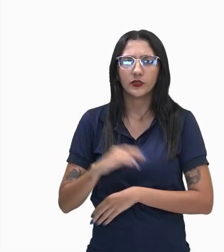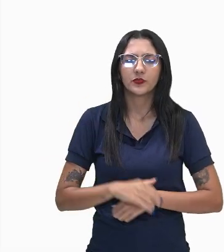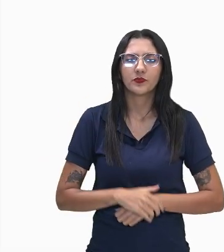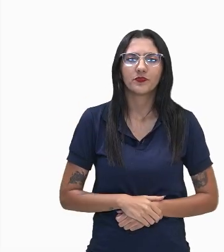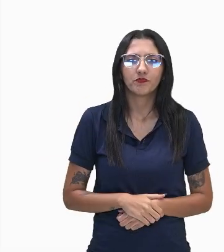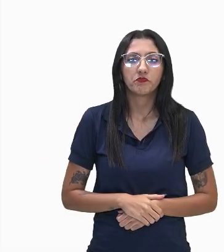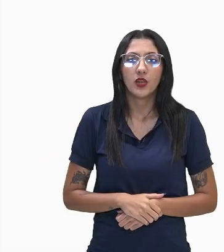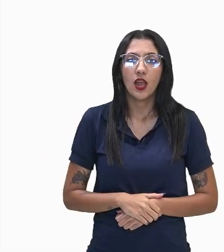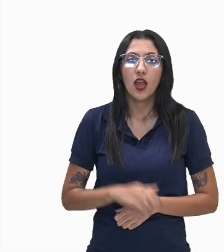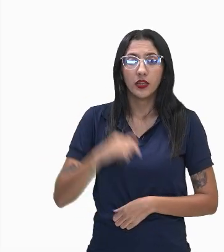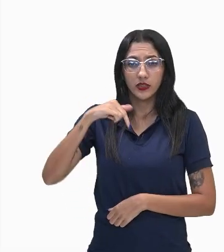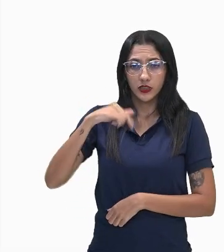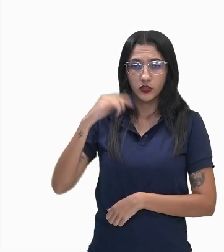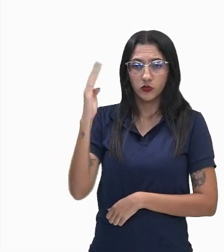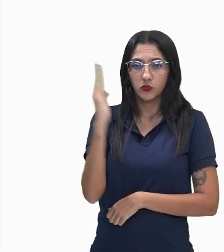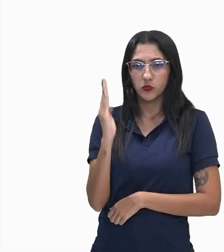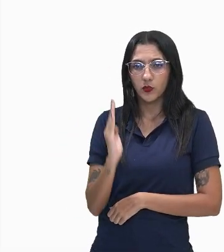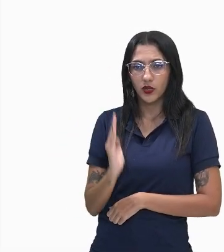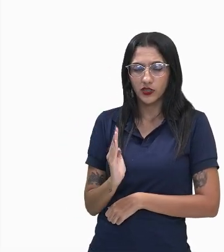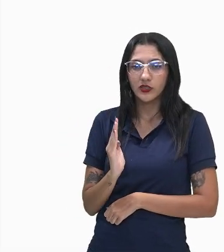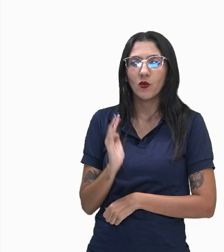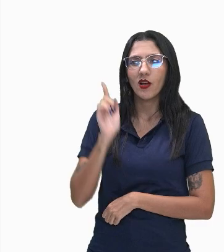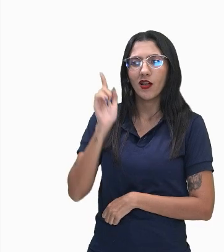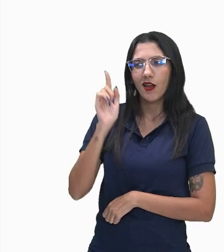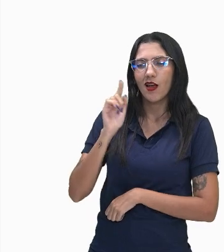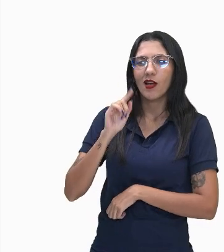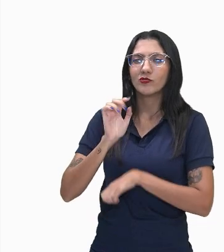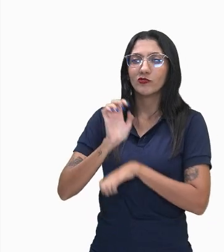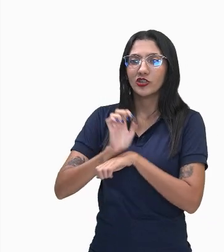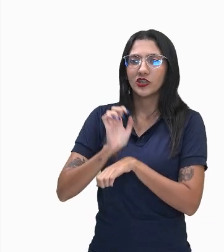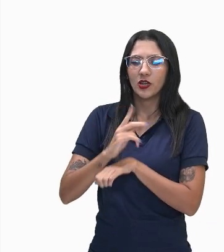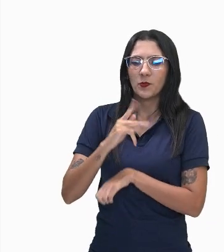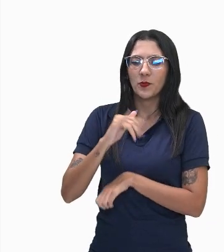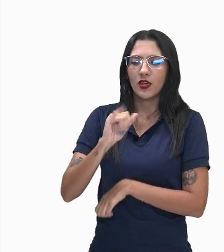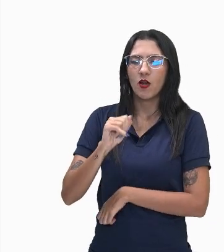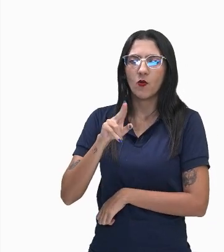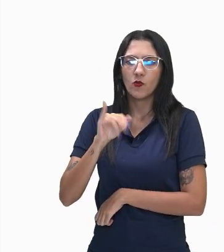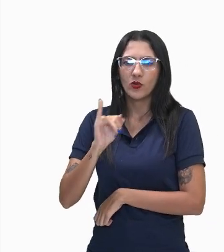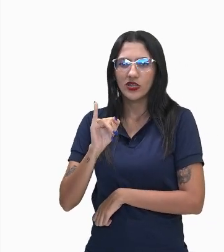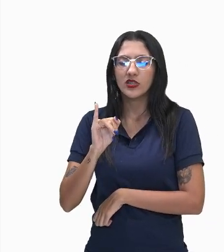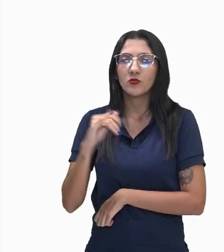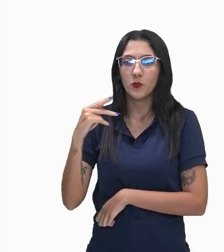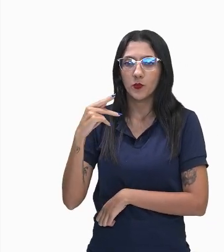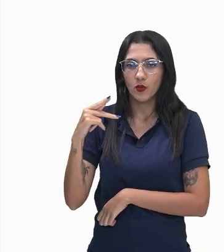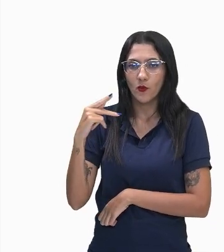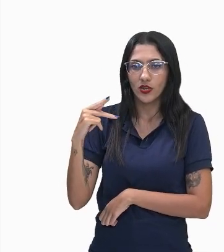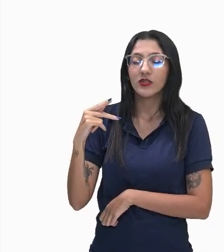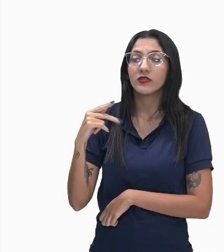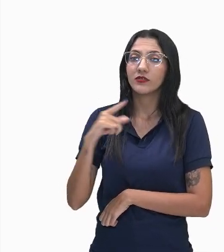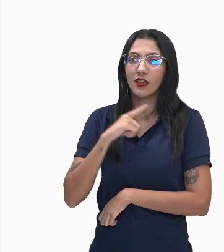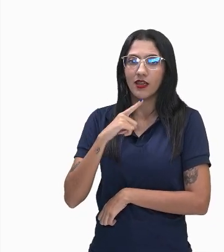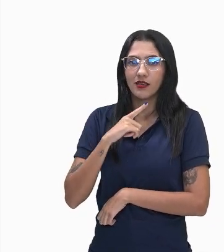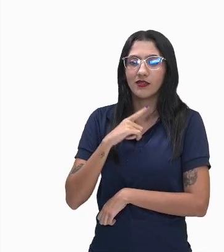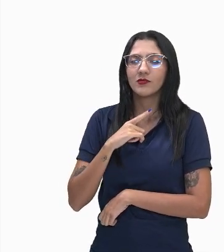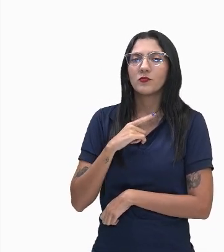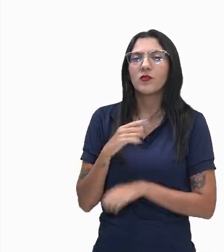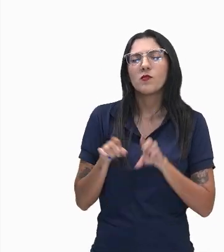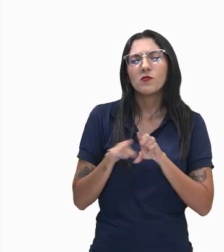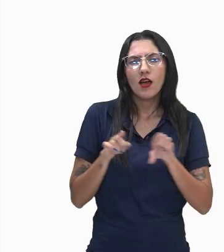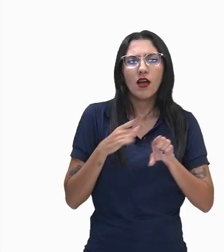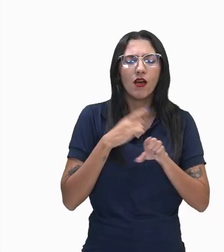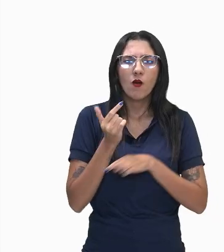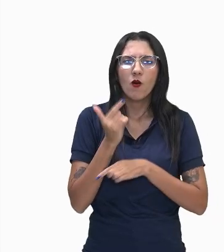no Brasil, no Piauí, nós temos essas pinturas, mas já de um outro período, que nós podemos chamar